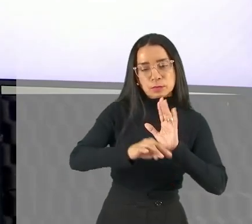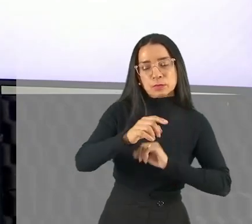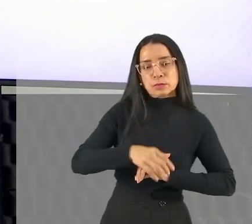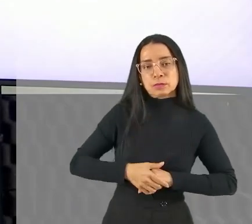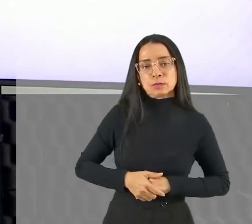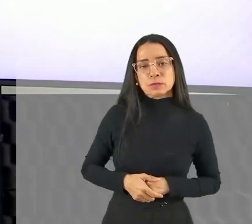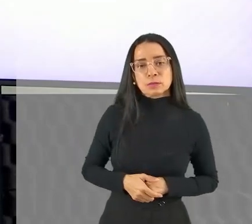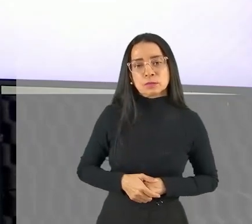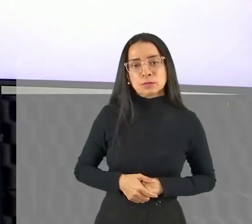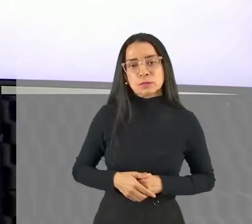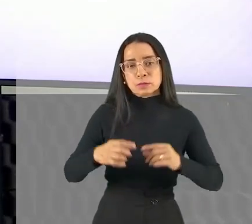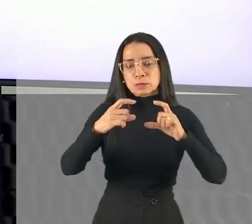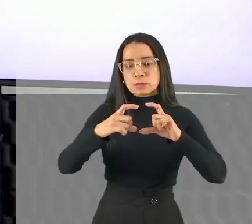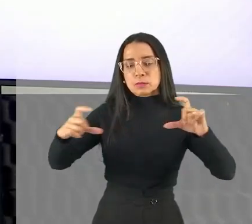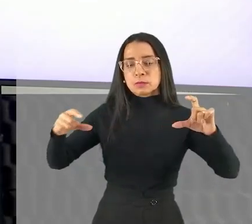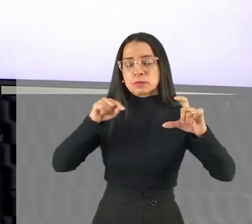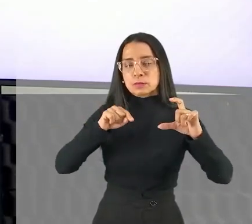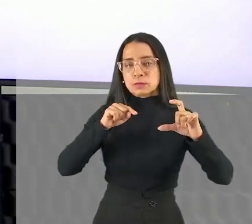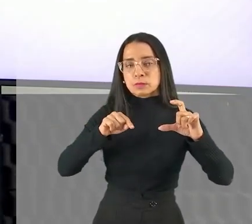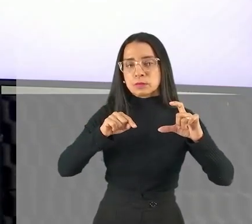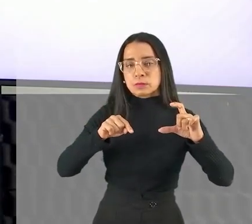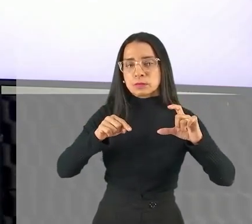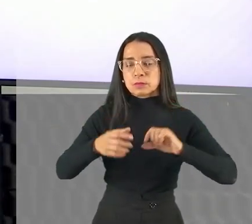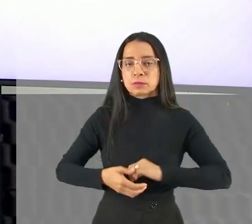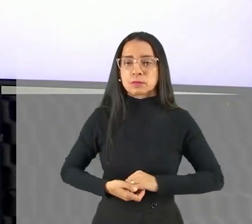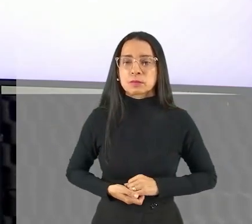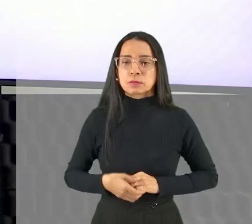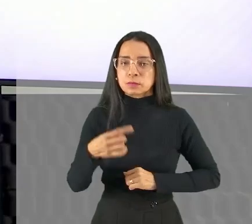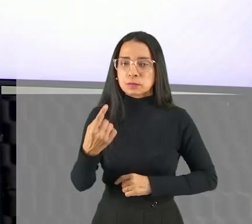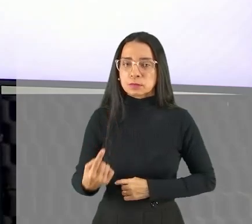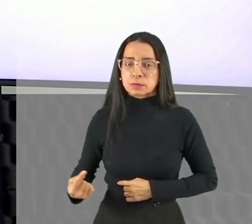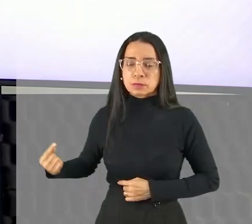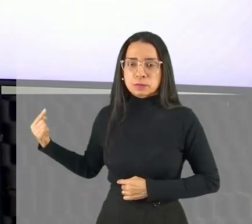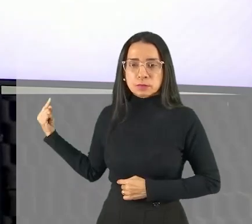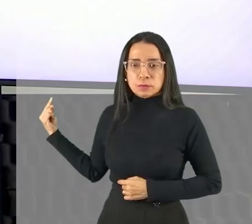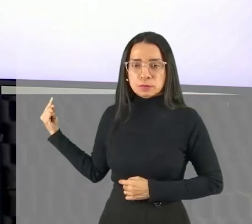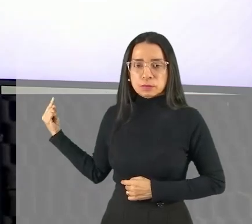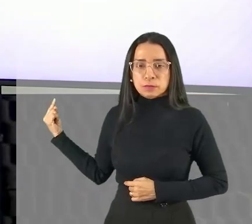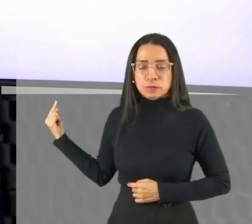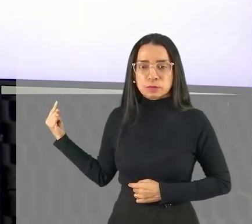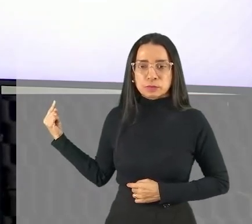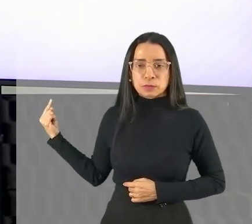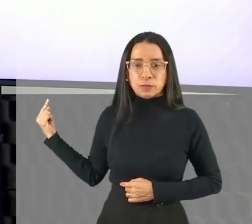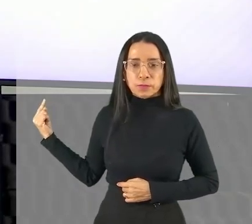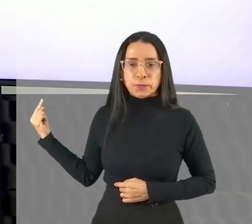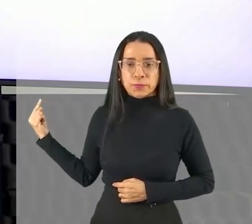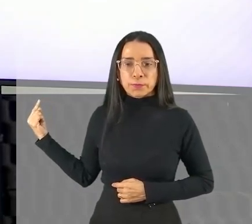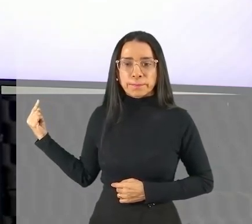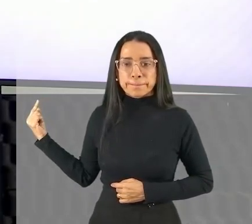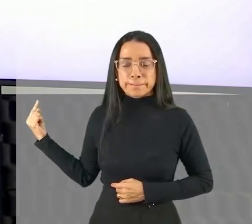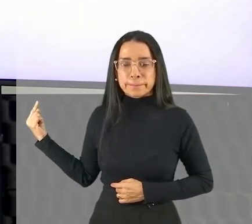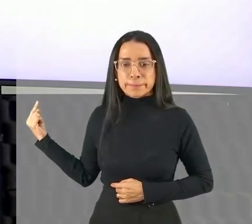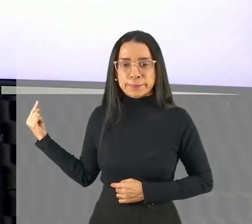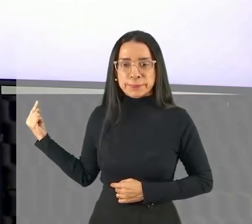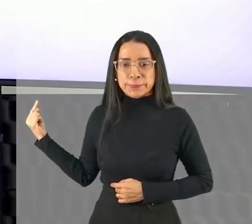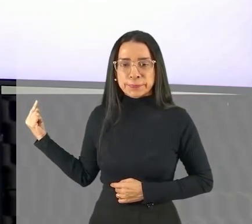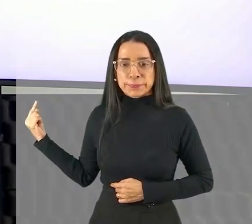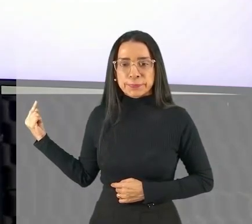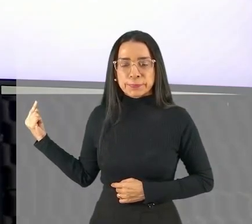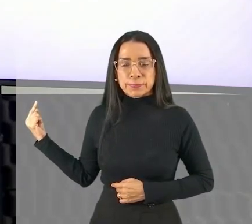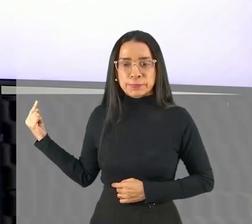o enunciado da questão. Para convencer o leitor, o anúncio emprega como recurso